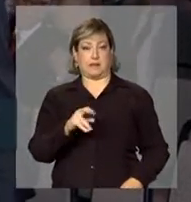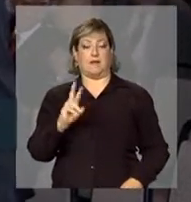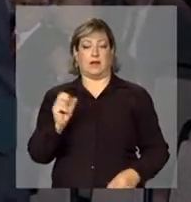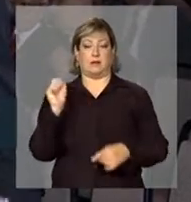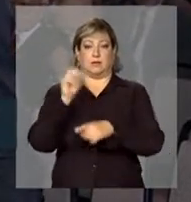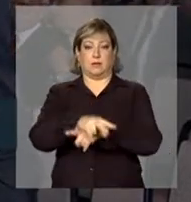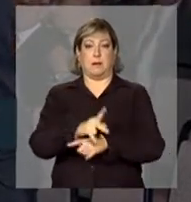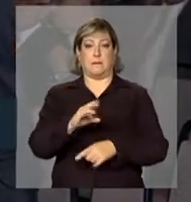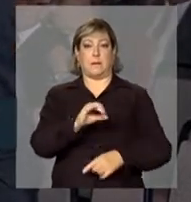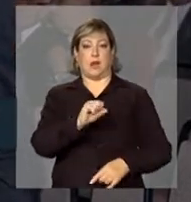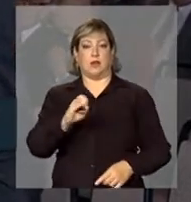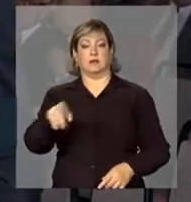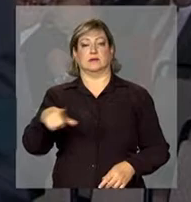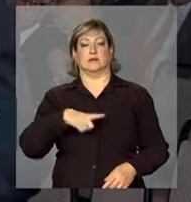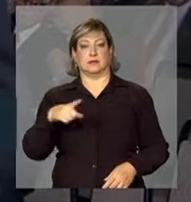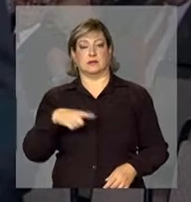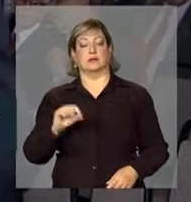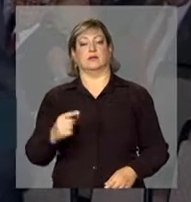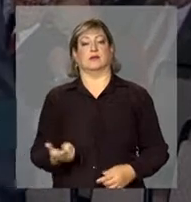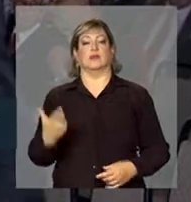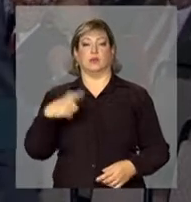que ele foi reeleito para o biênio